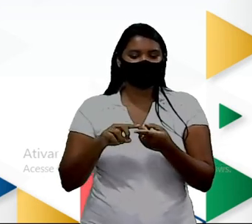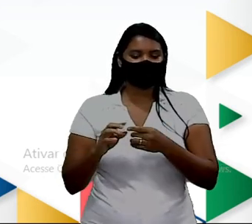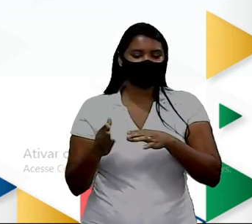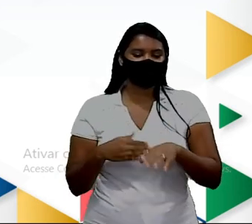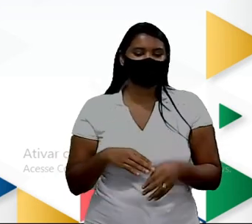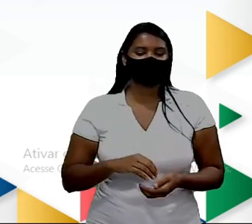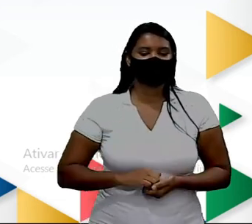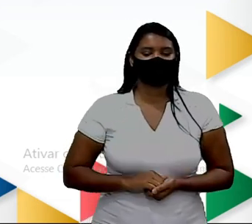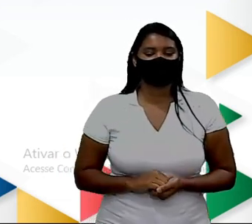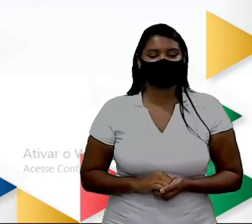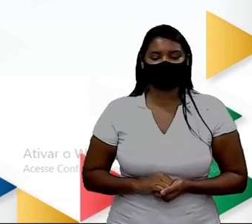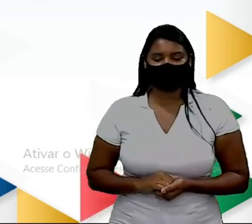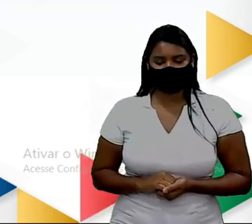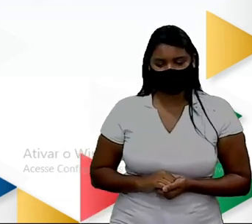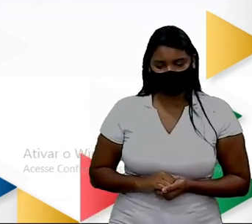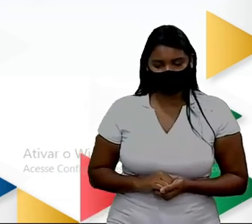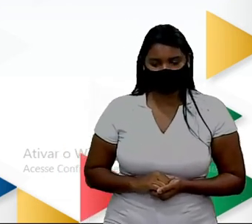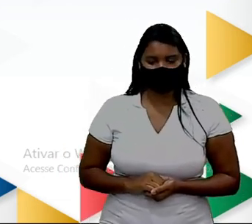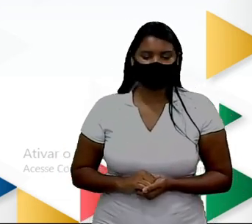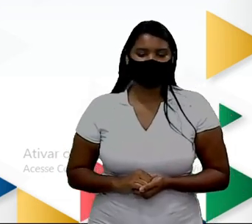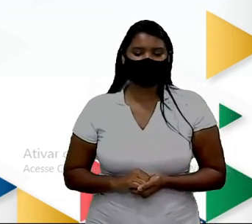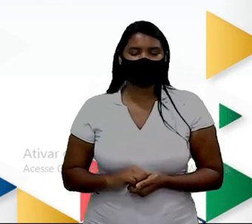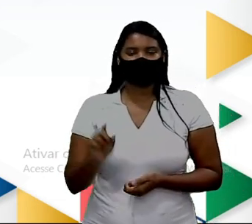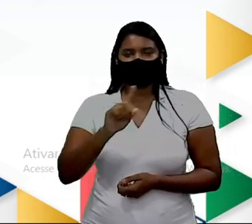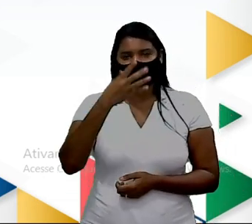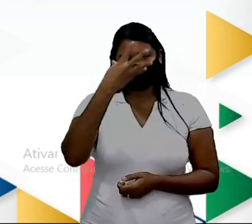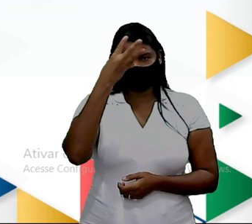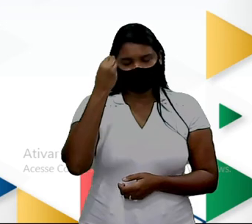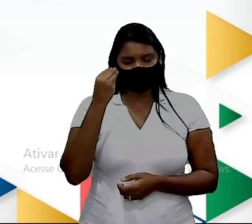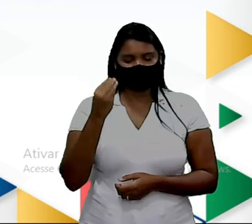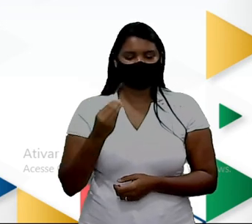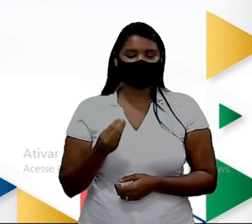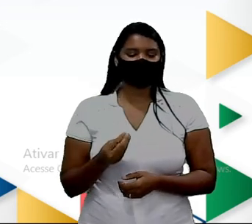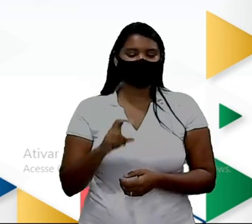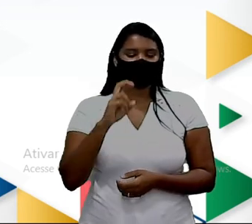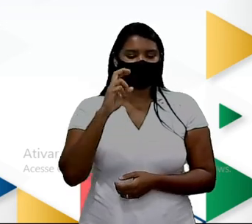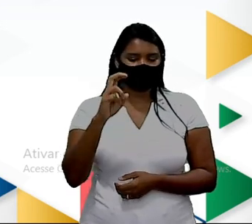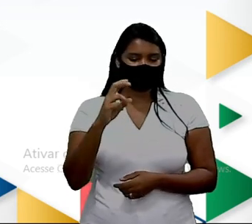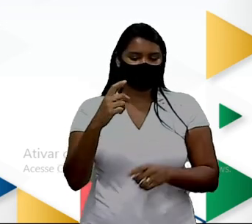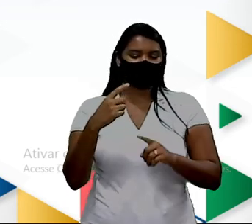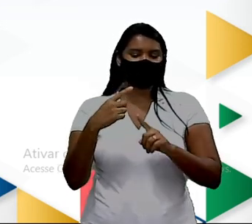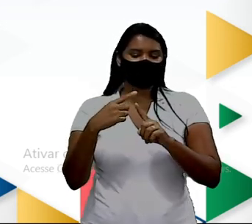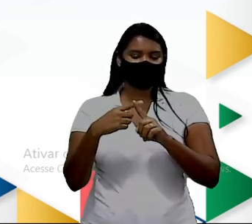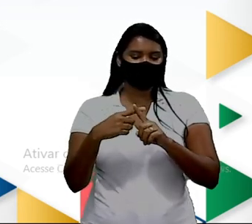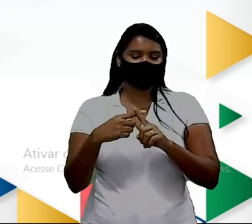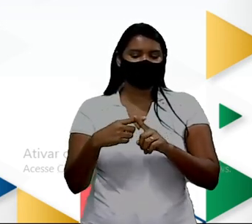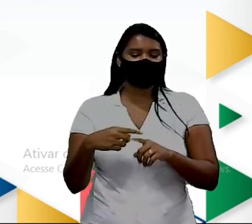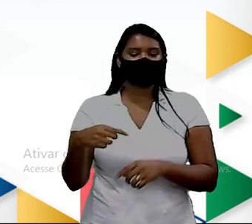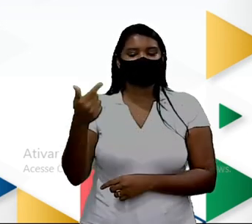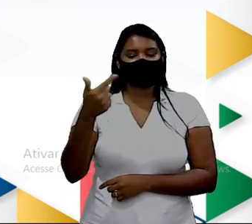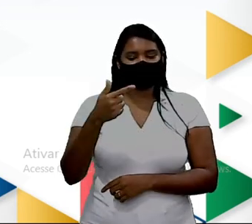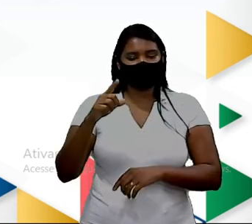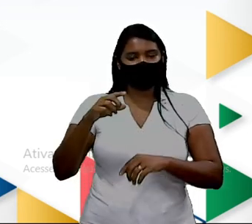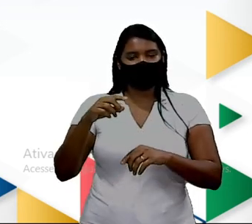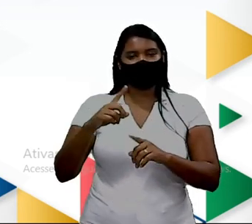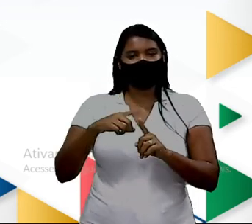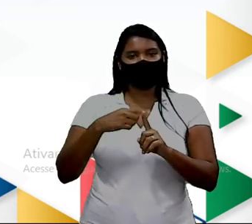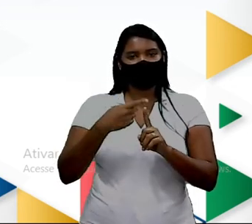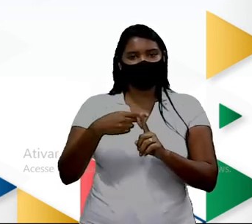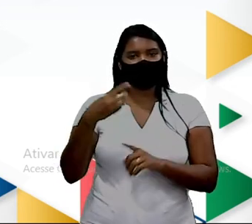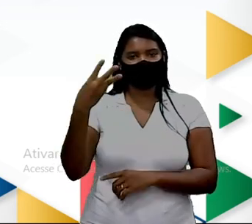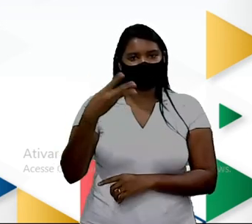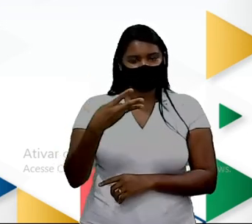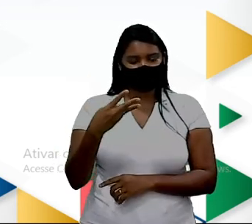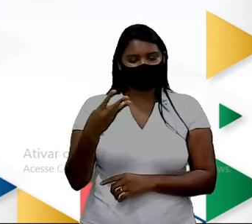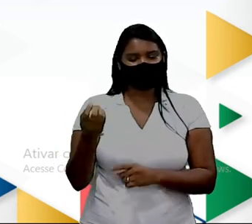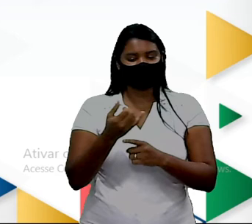vezes x, 4 vezes menos 3, não esquece. 5x sobre 2 mais 3. Quando bota fração é que quebra